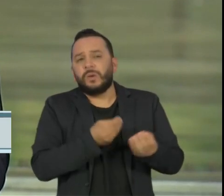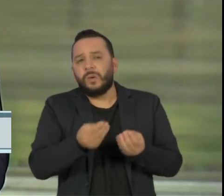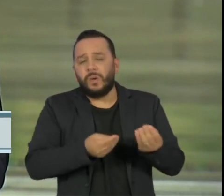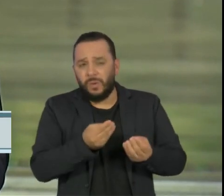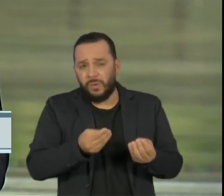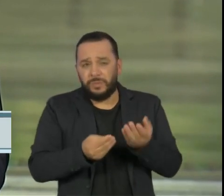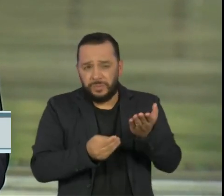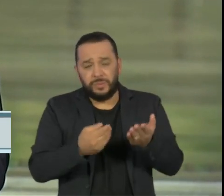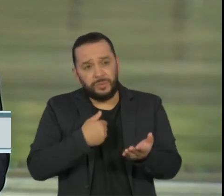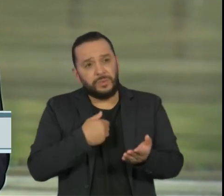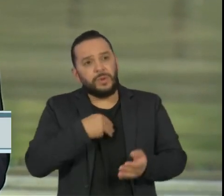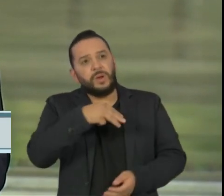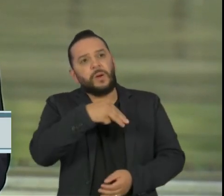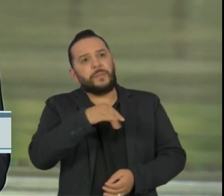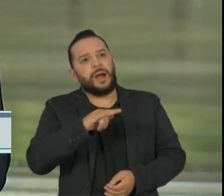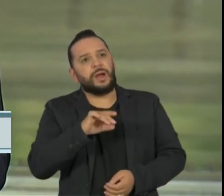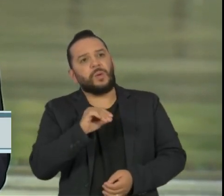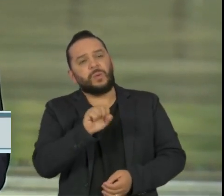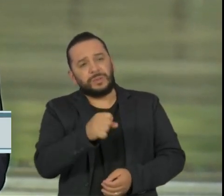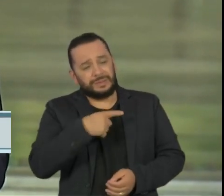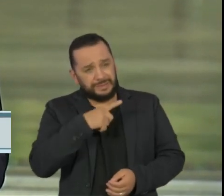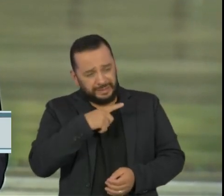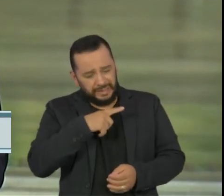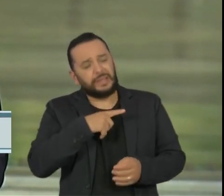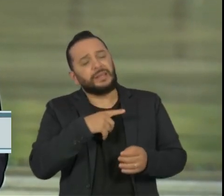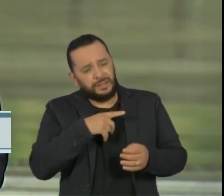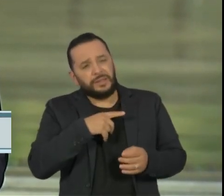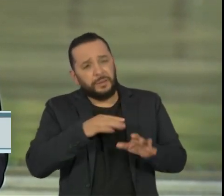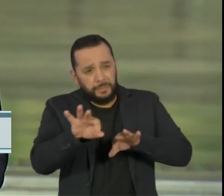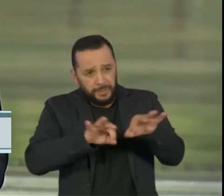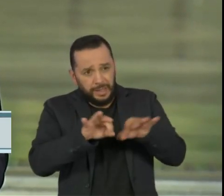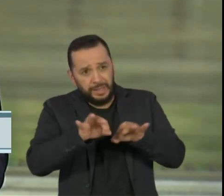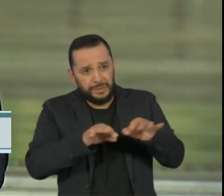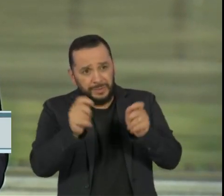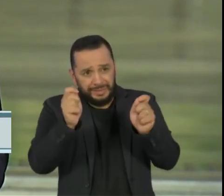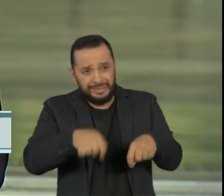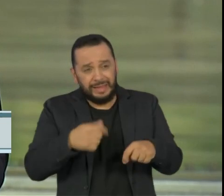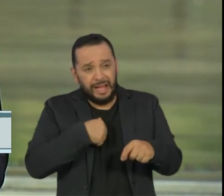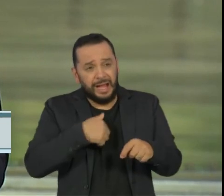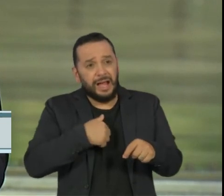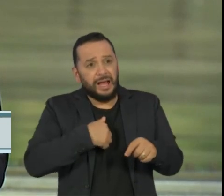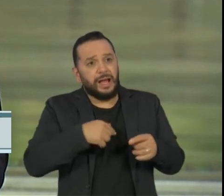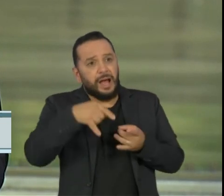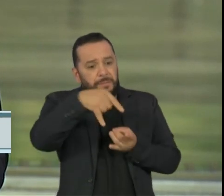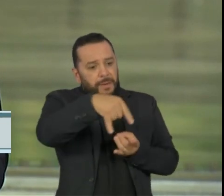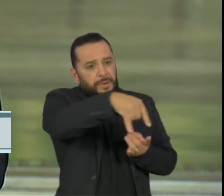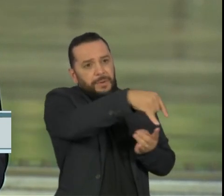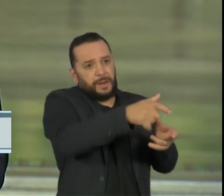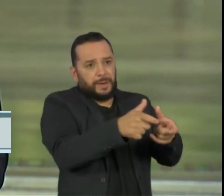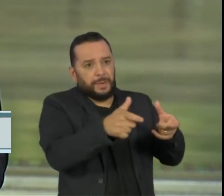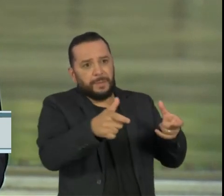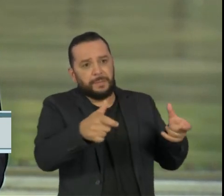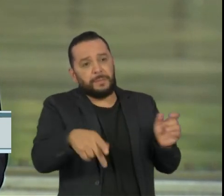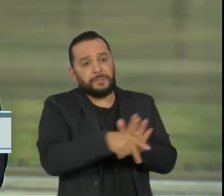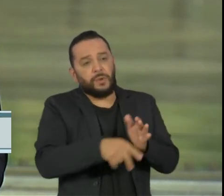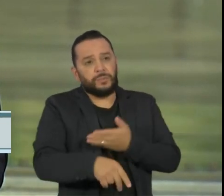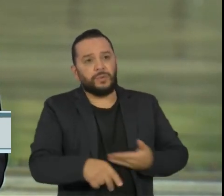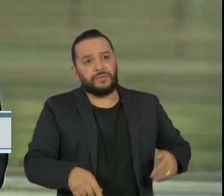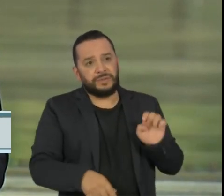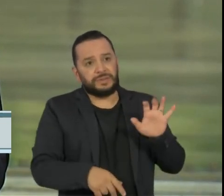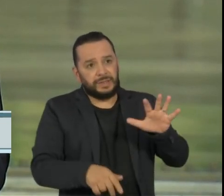Vignoli, se existe algum plano de uma nova ampliação dos leitos estaduais, aproveitando também para perguntar um pouquinho da